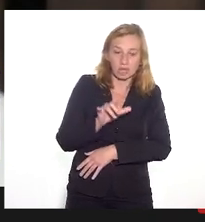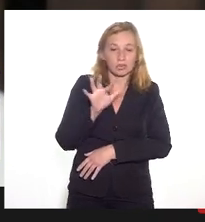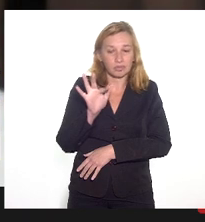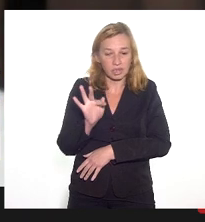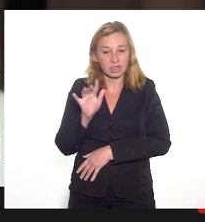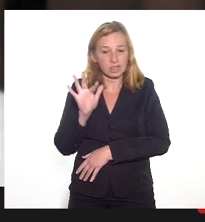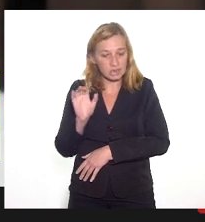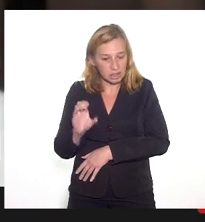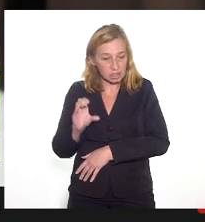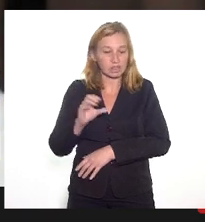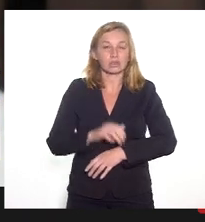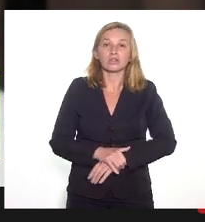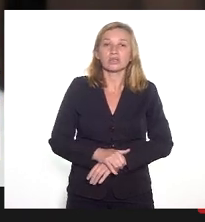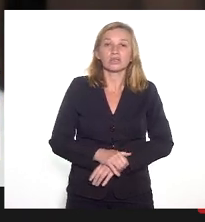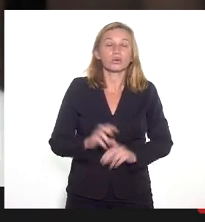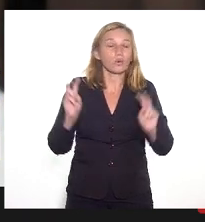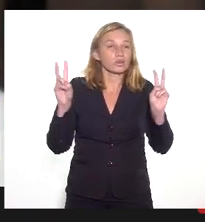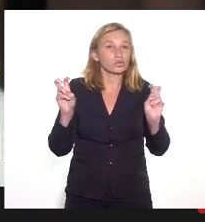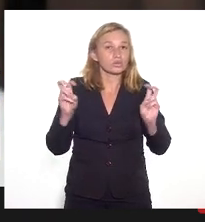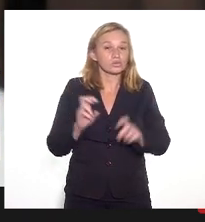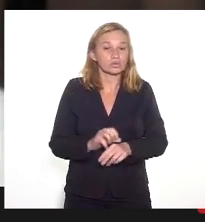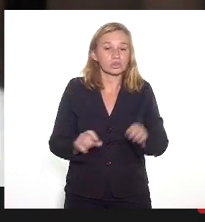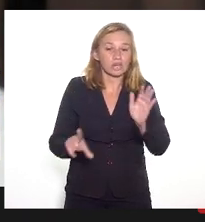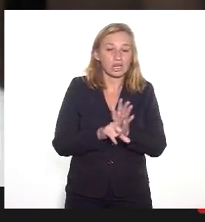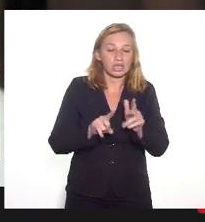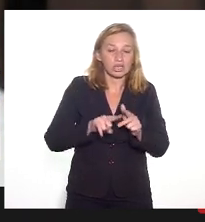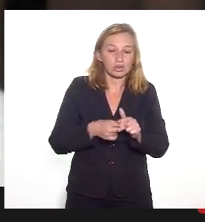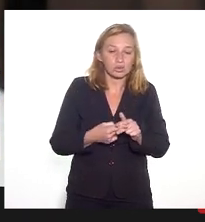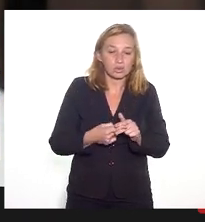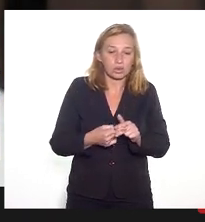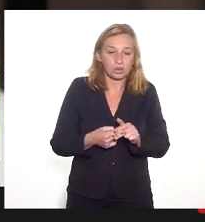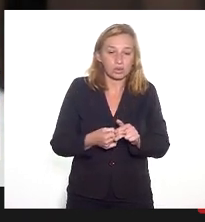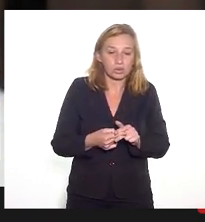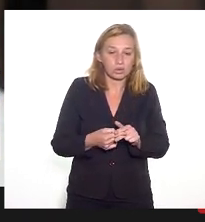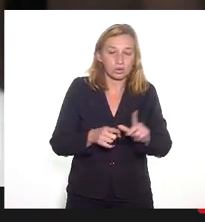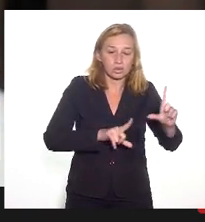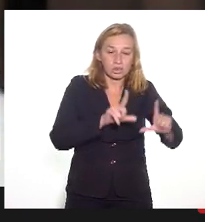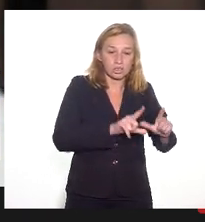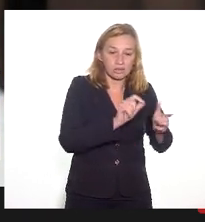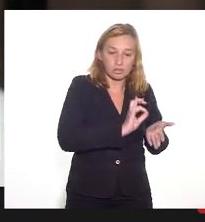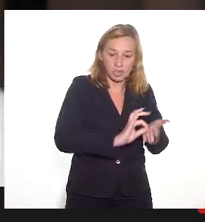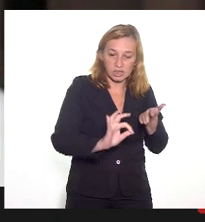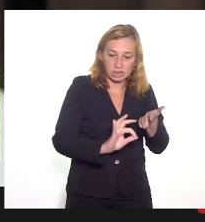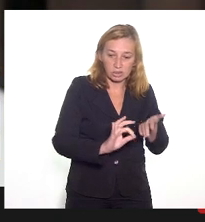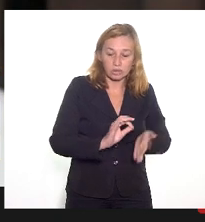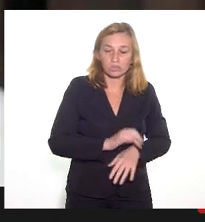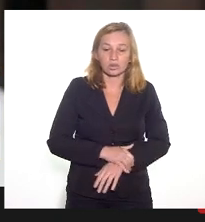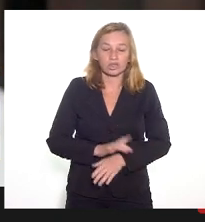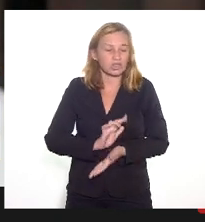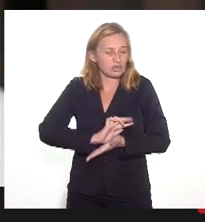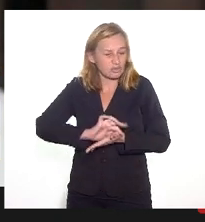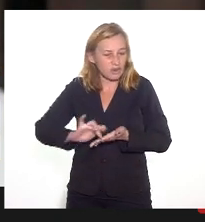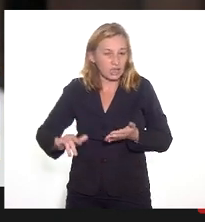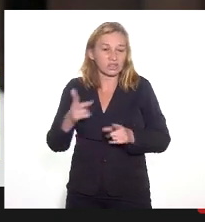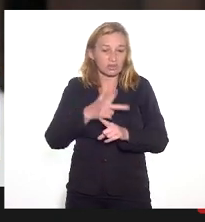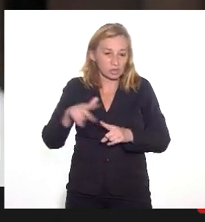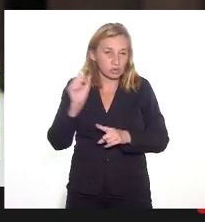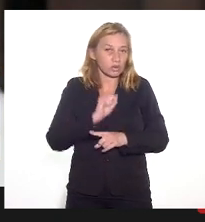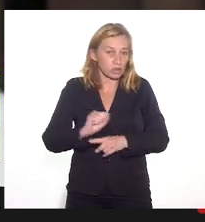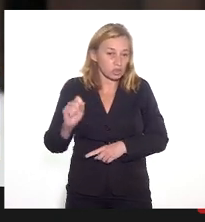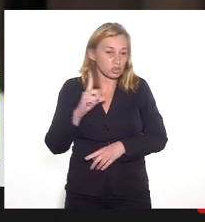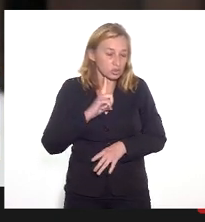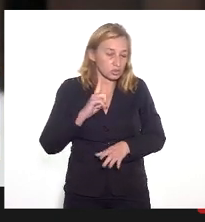pública, a questão da lei que regulamentou a TV por assinatura, né? Enfim, tivemos várias vitórias ao longo da